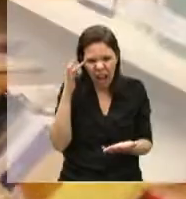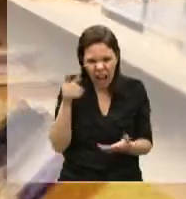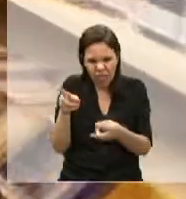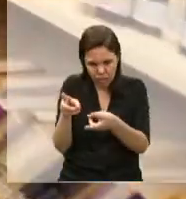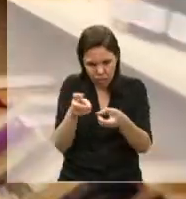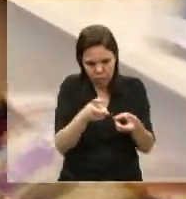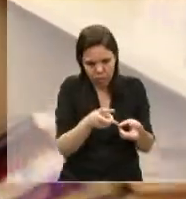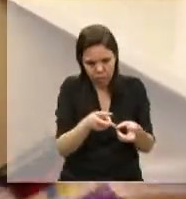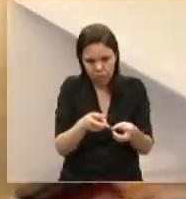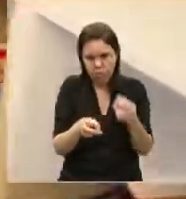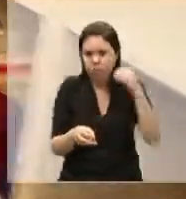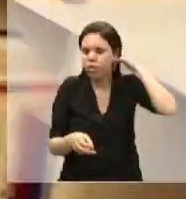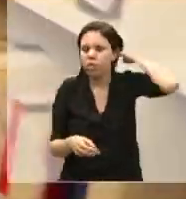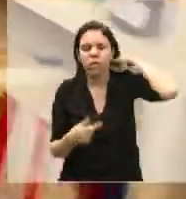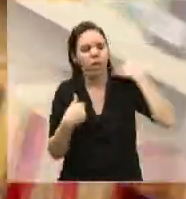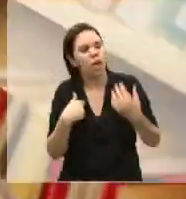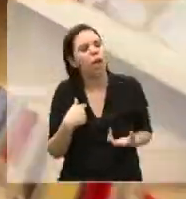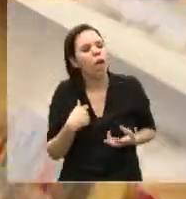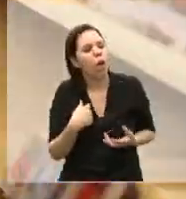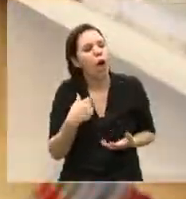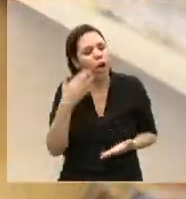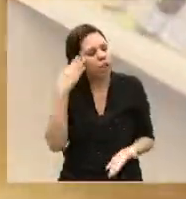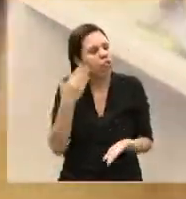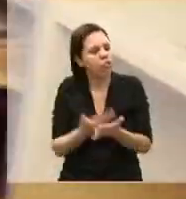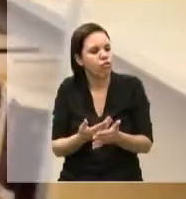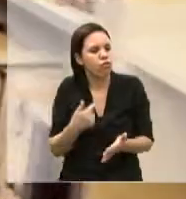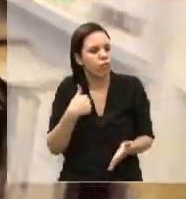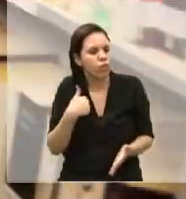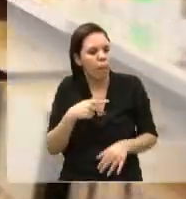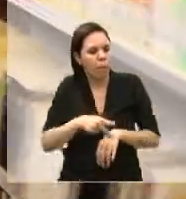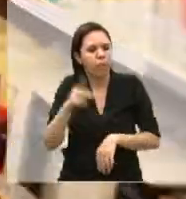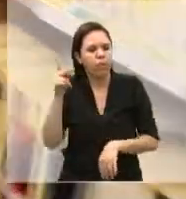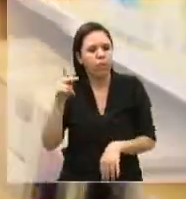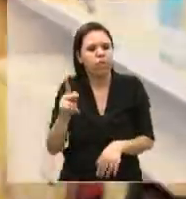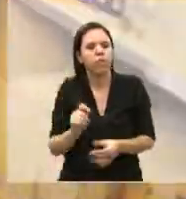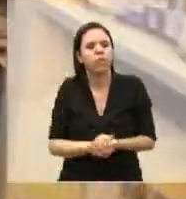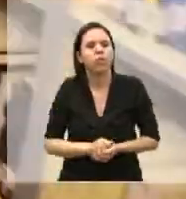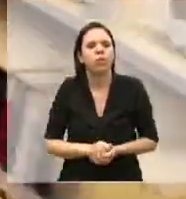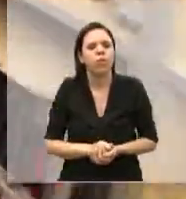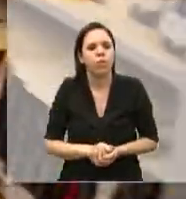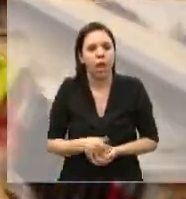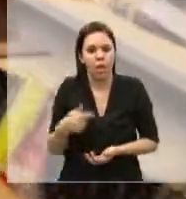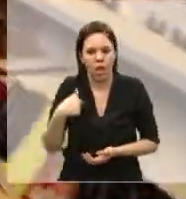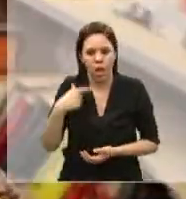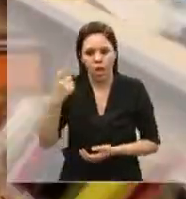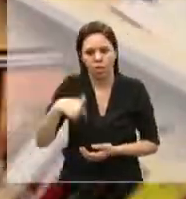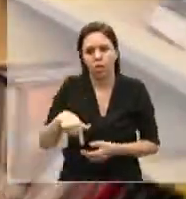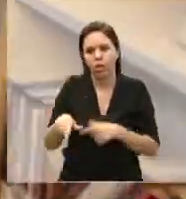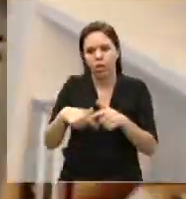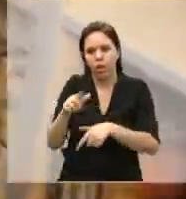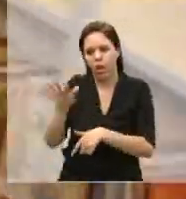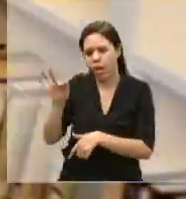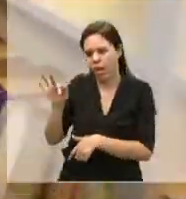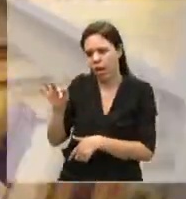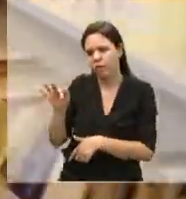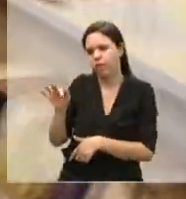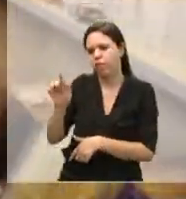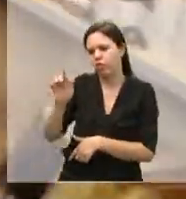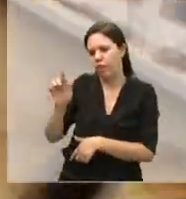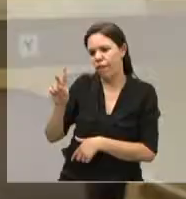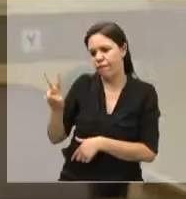mudando? Eu vejo na pós-graduação, da qual eu sou professor executivo na FGV, um aumento desse interesse,